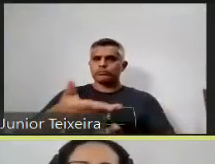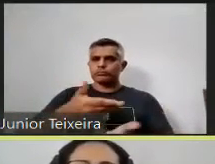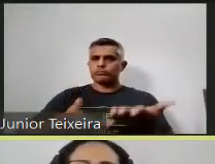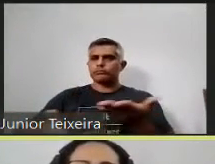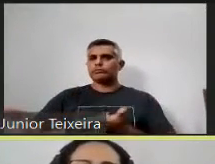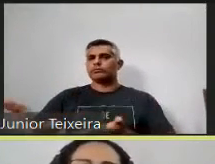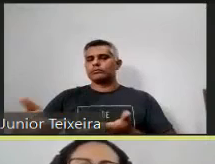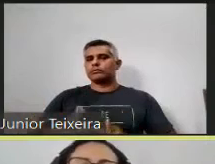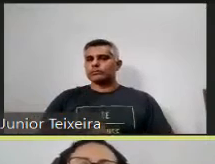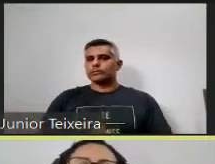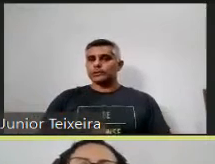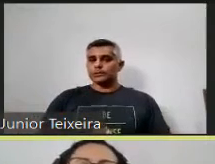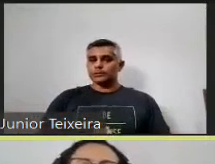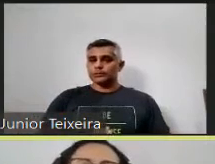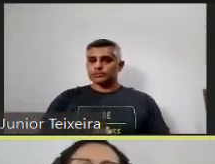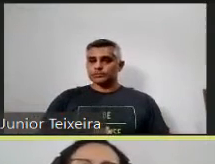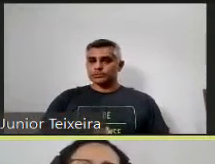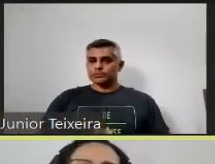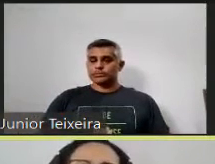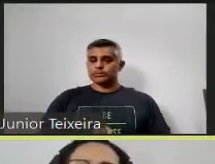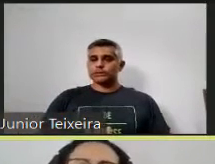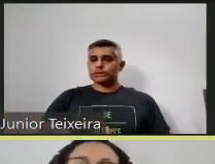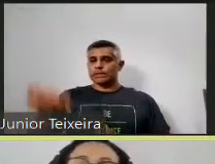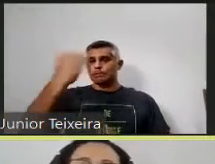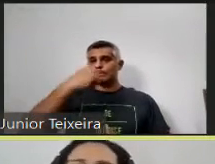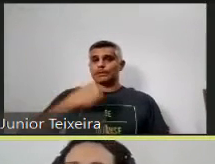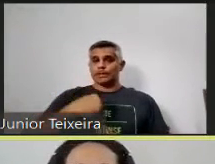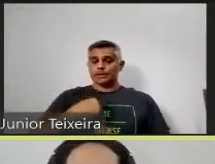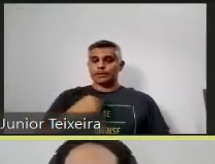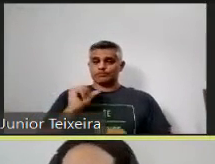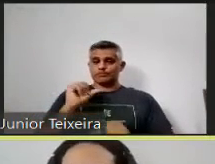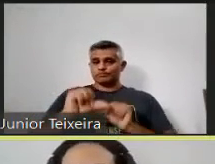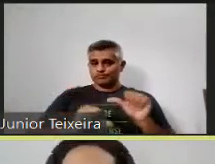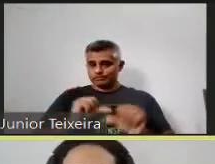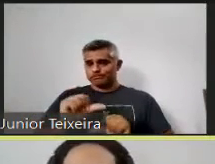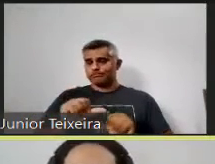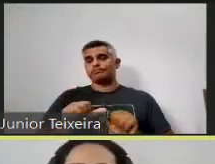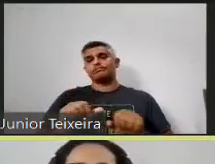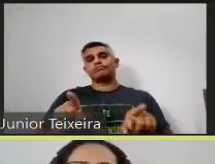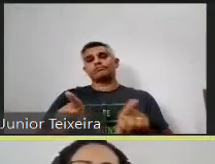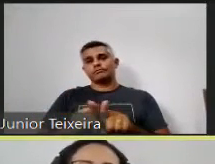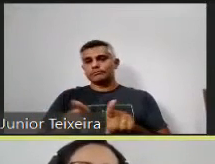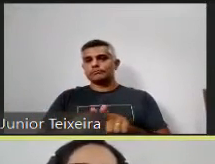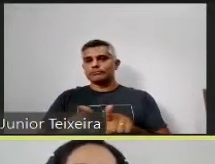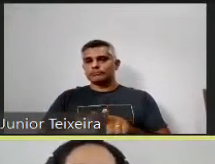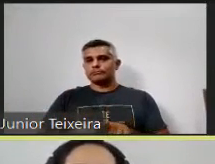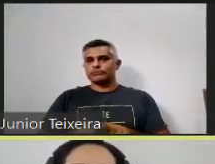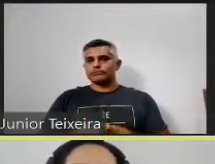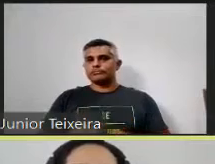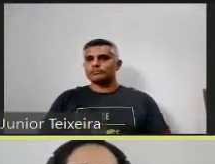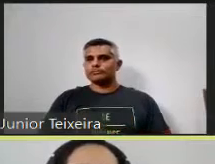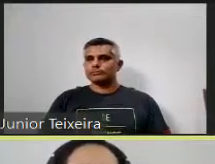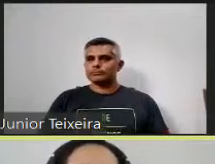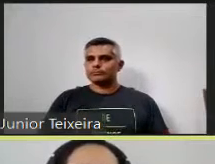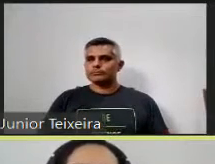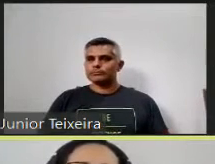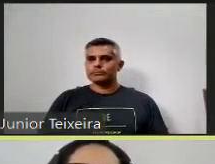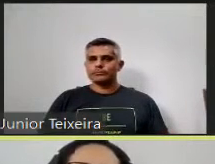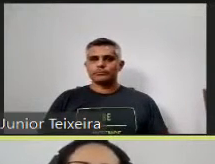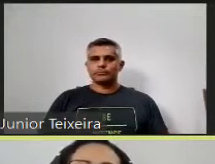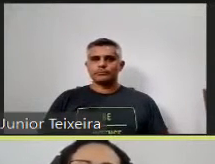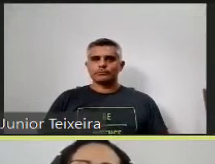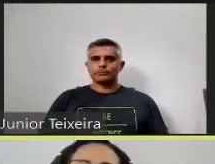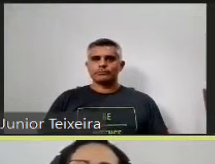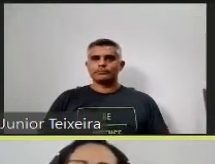em contato, se apresentam e se representam de diferentes modos. Ok. Então, por fim,